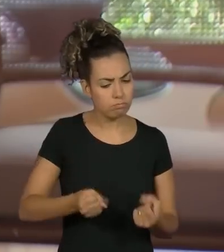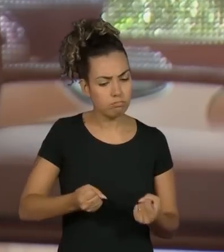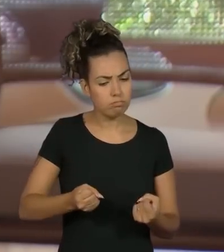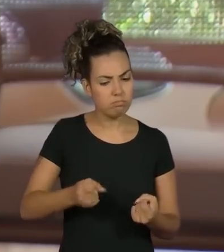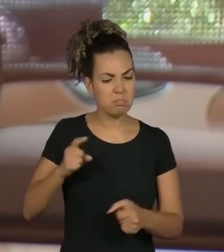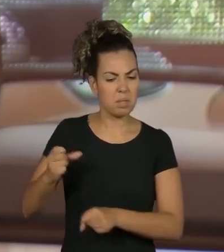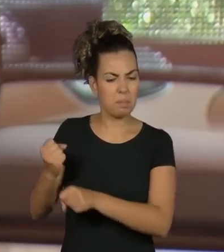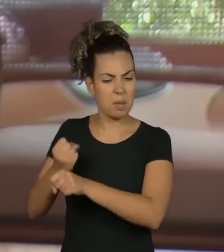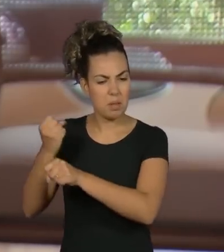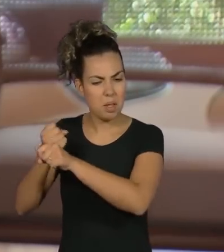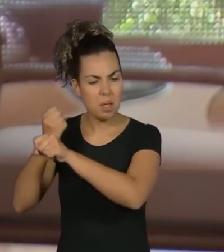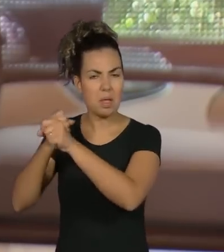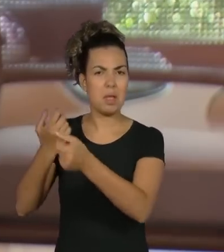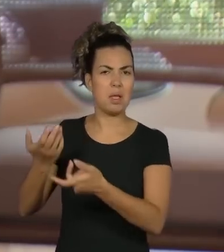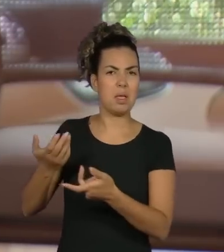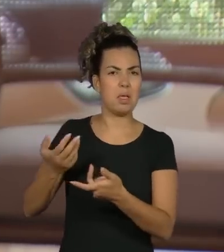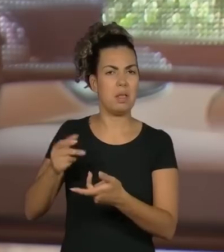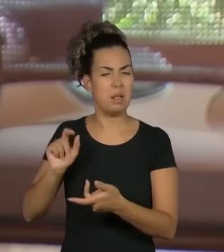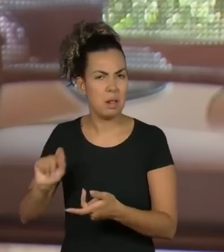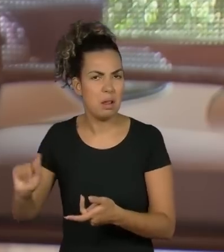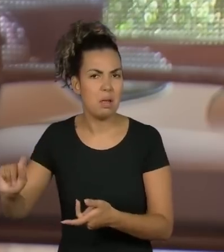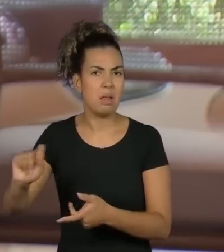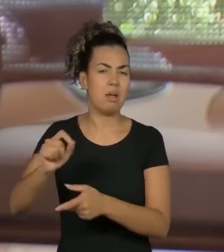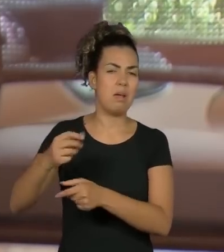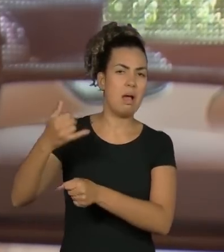substituição de materiais, de